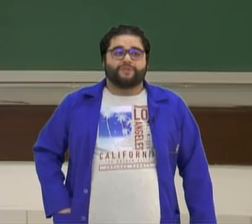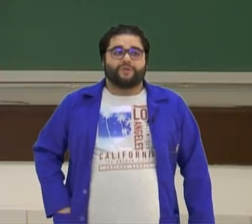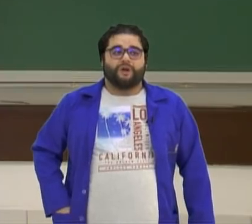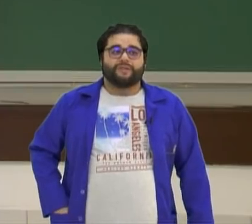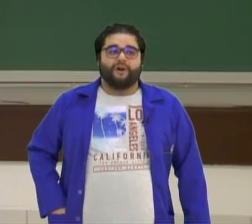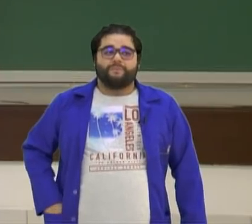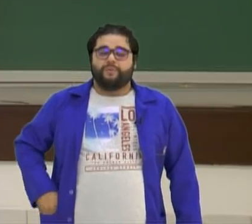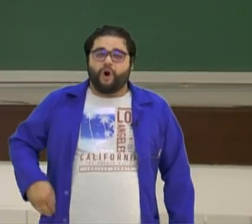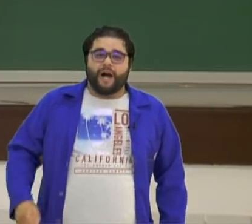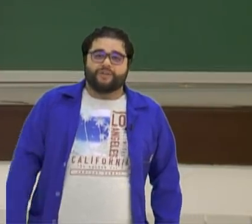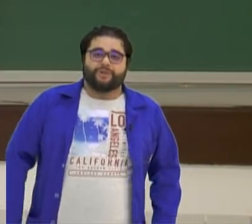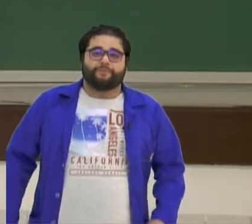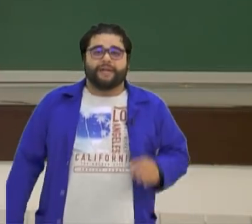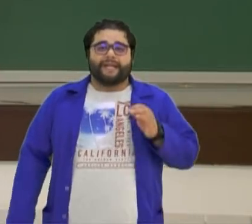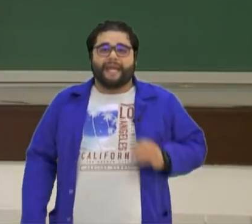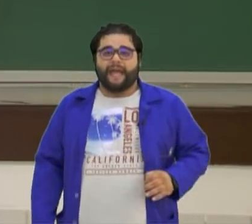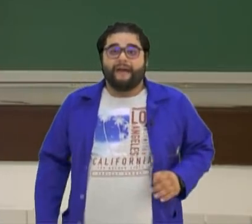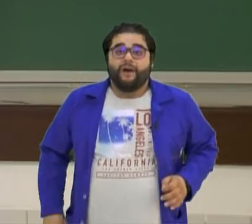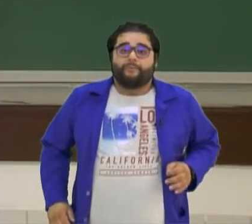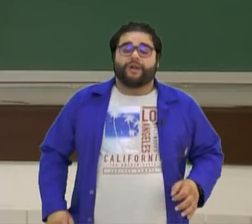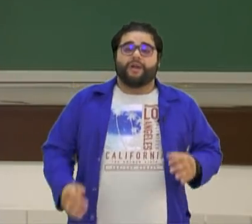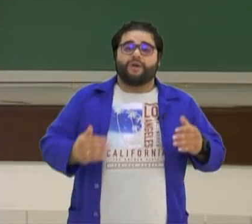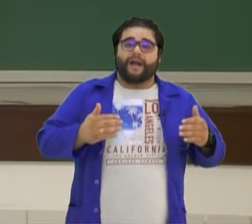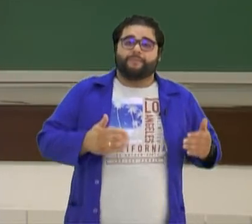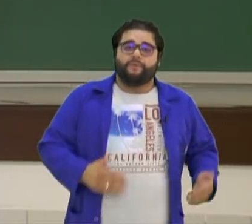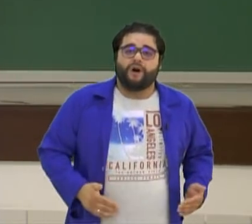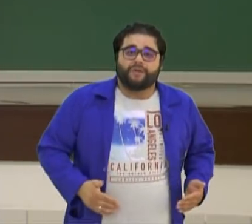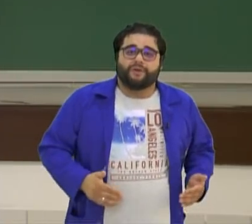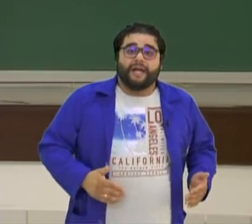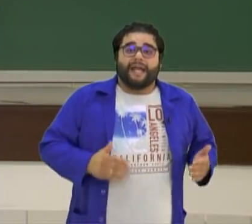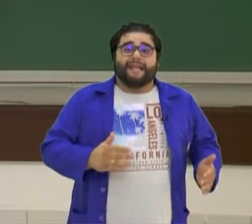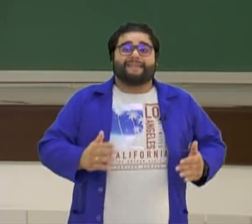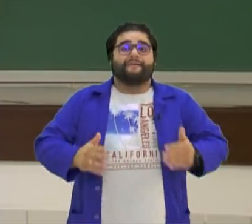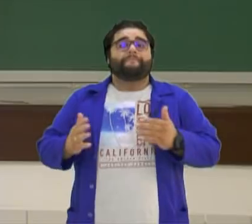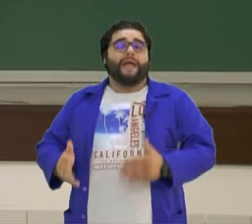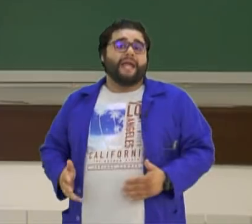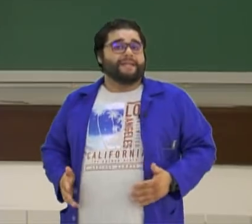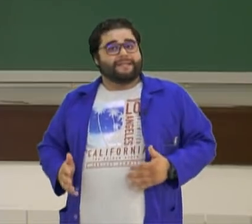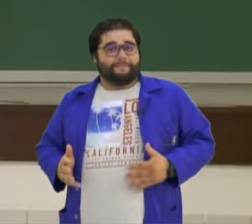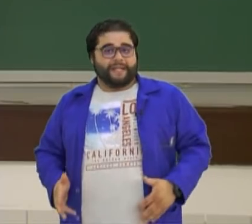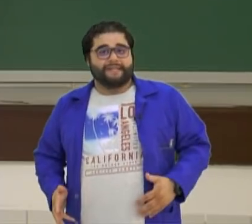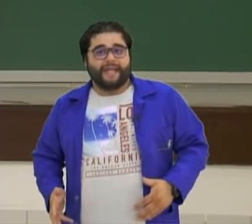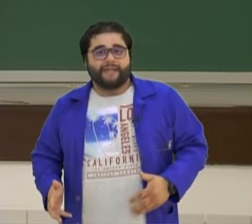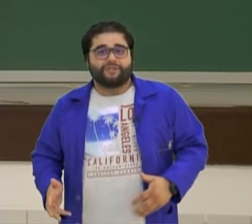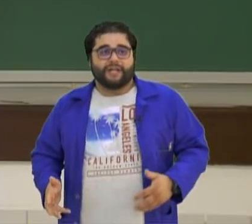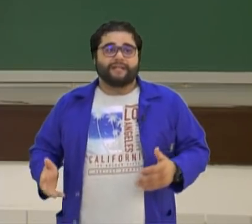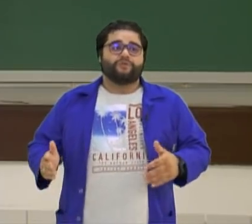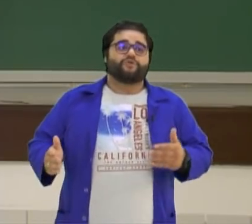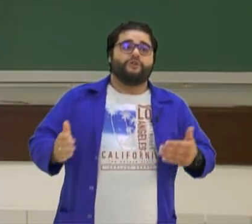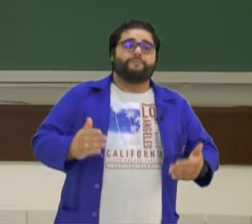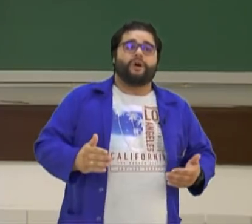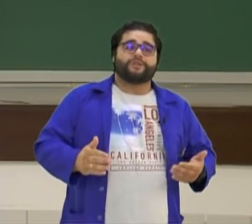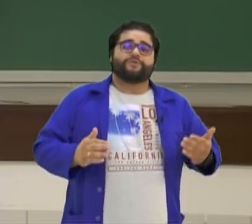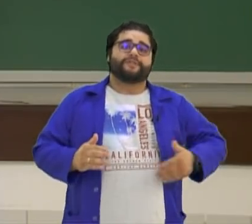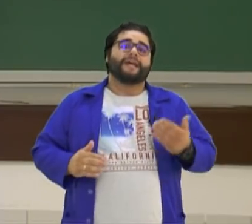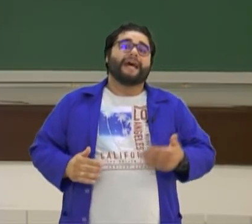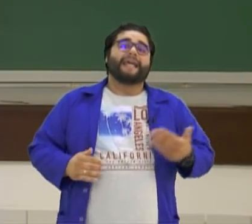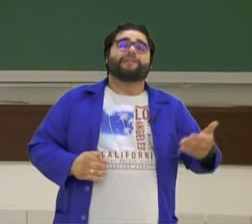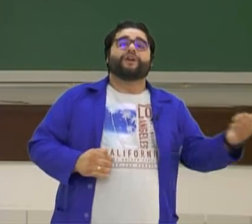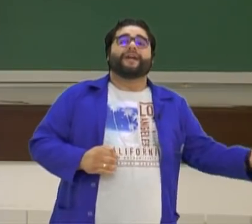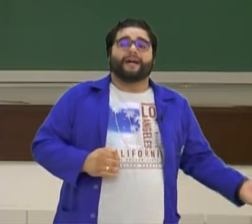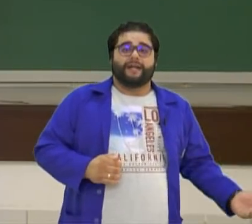né, pessoal? Não pode. Por quê? Porque o carbono, ele também está presente nos